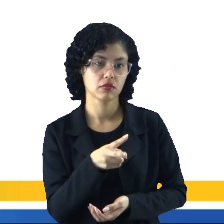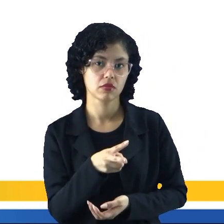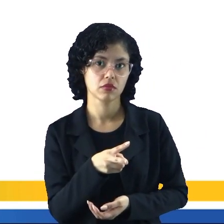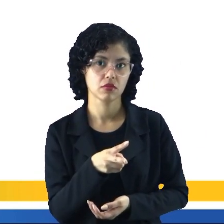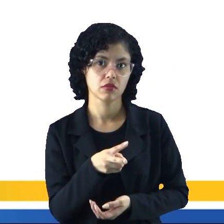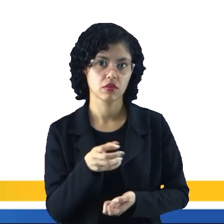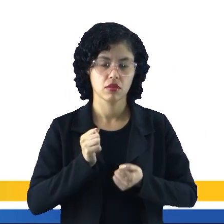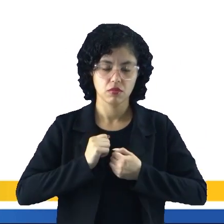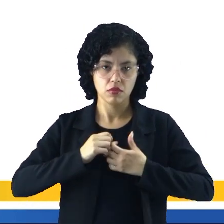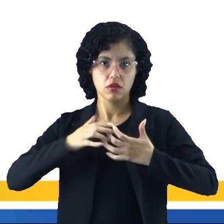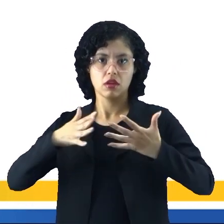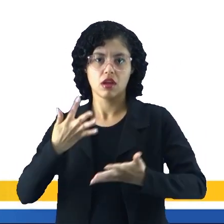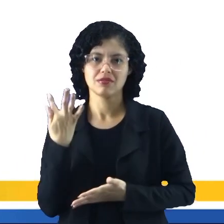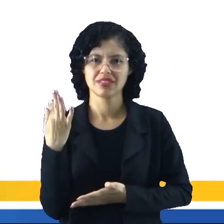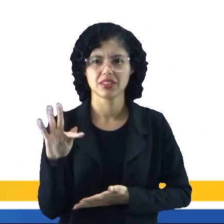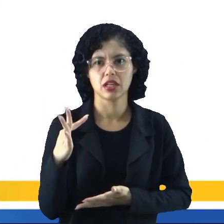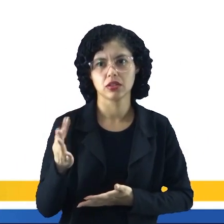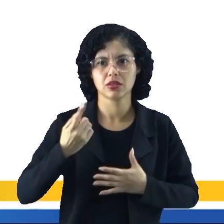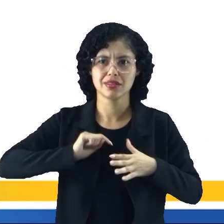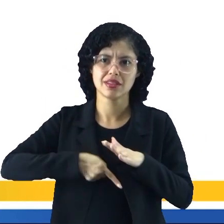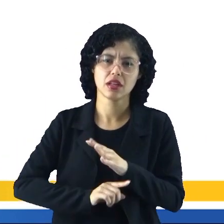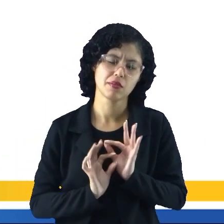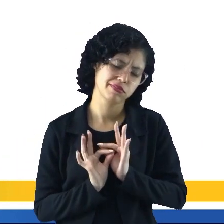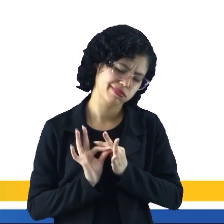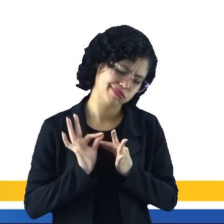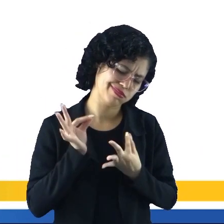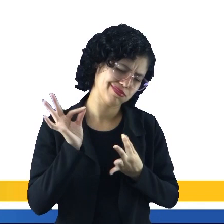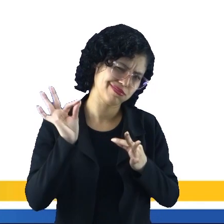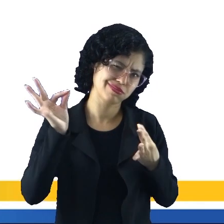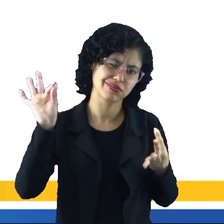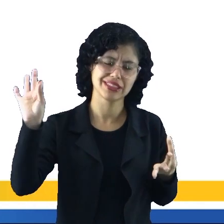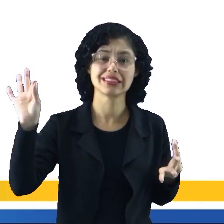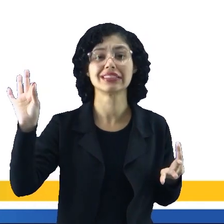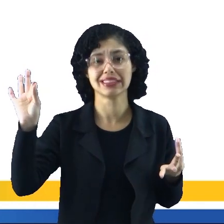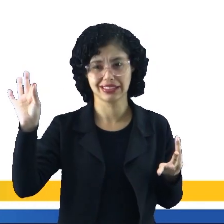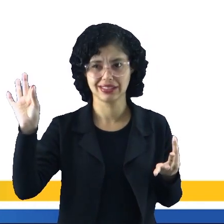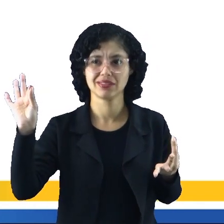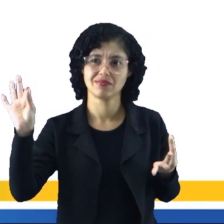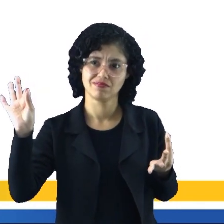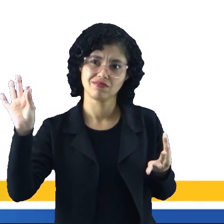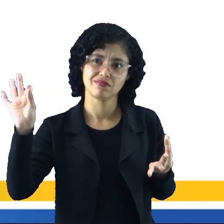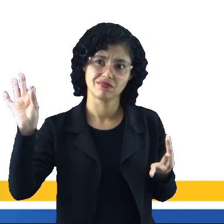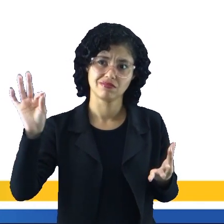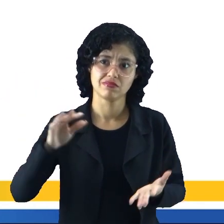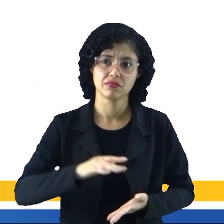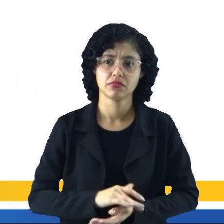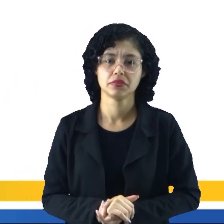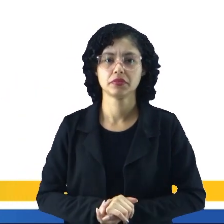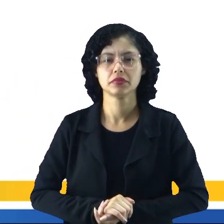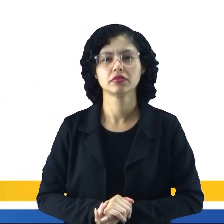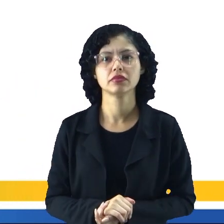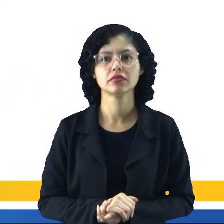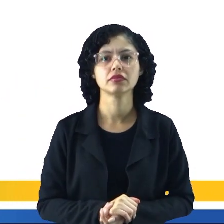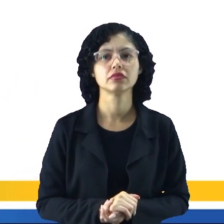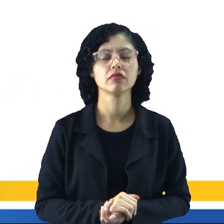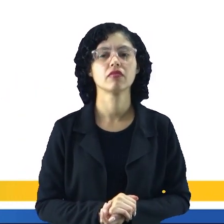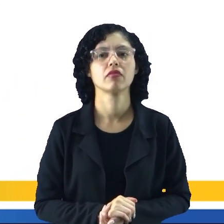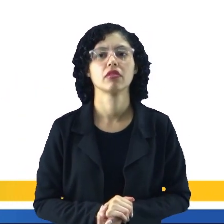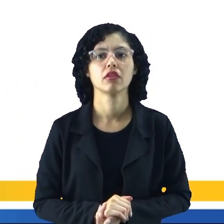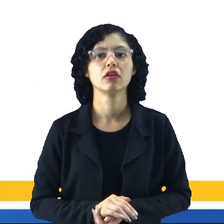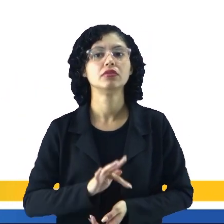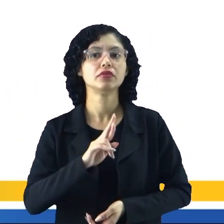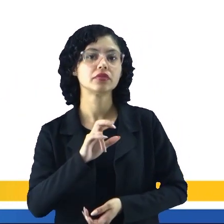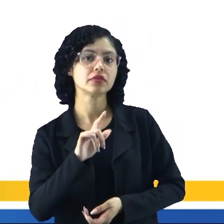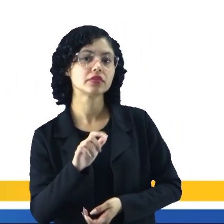essa explosão de dor moral que foi longa muito longa deliciosamente longa então no